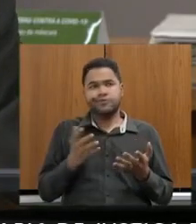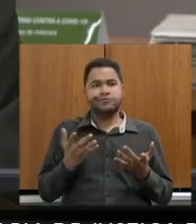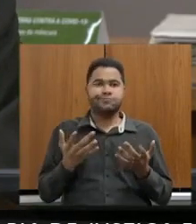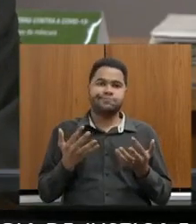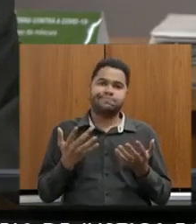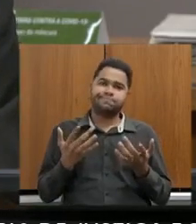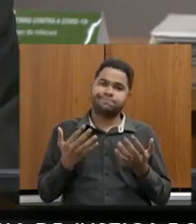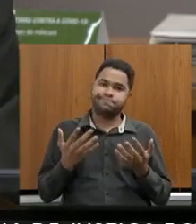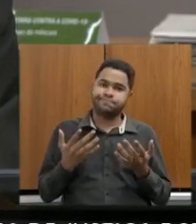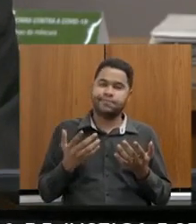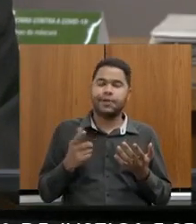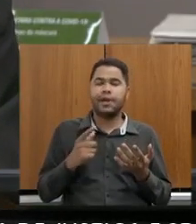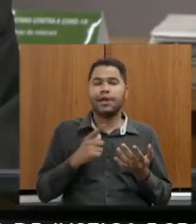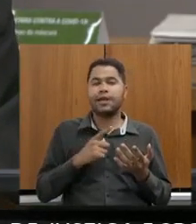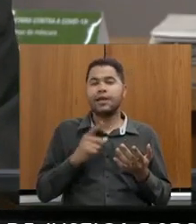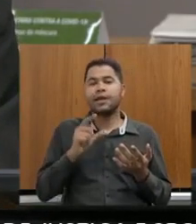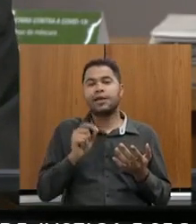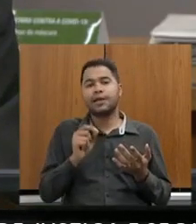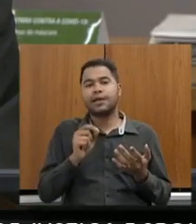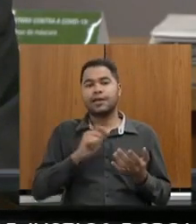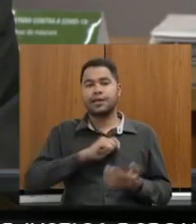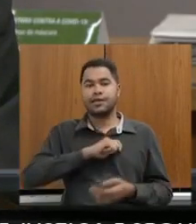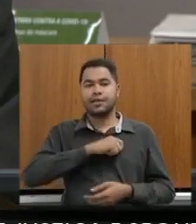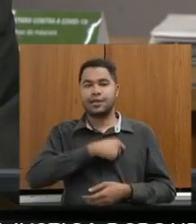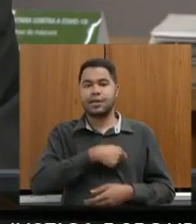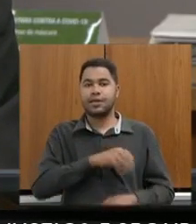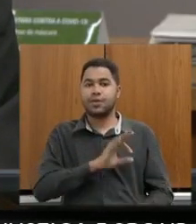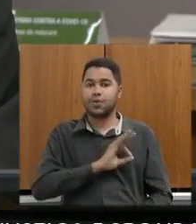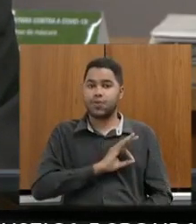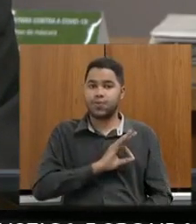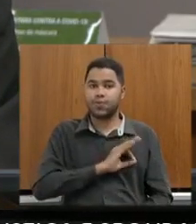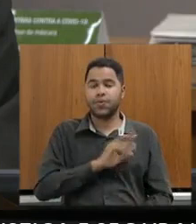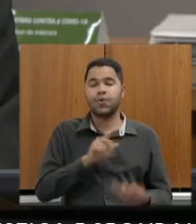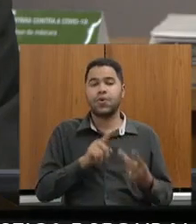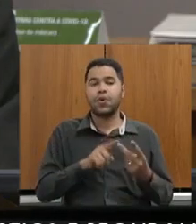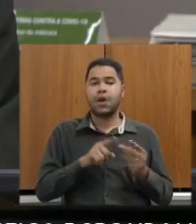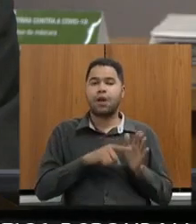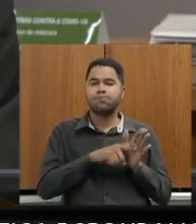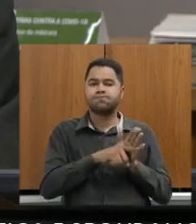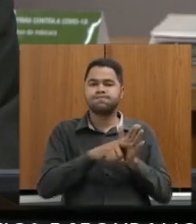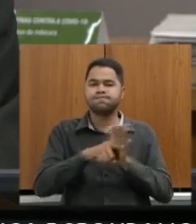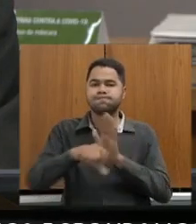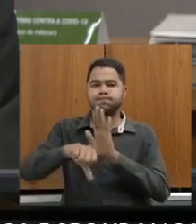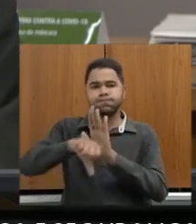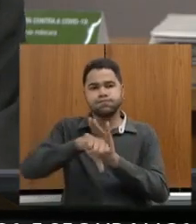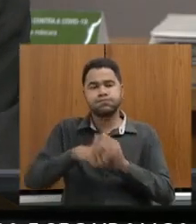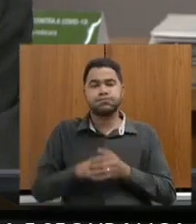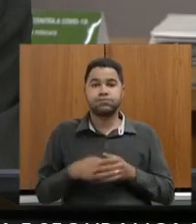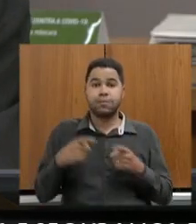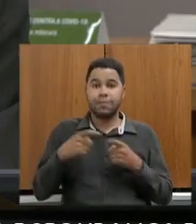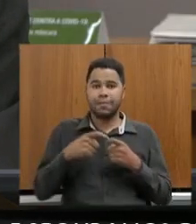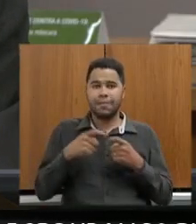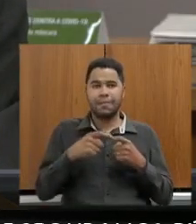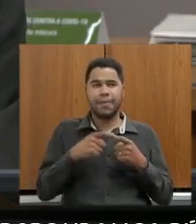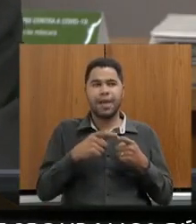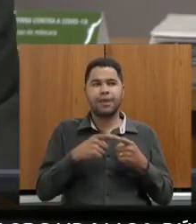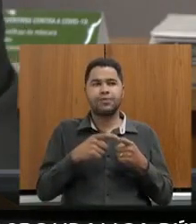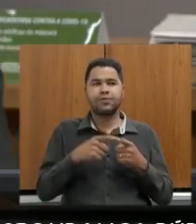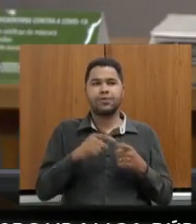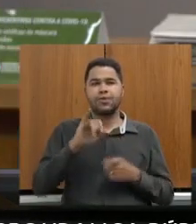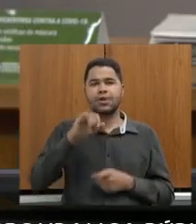que é ter delegado de policia perito criminal e médico Legista